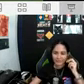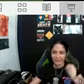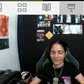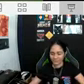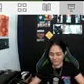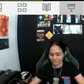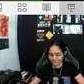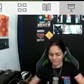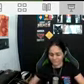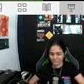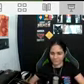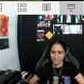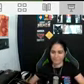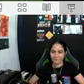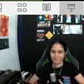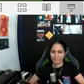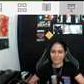Alguém tem ideia?